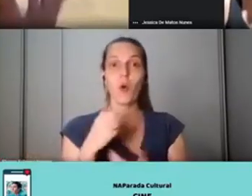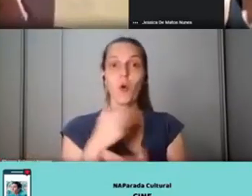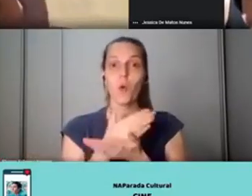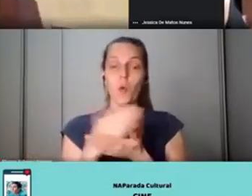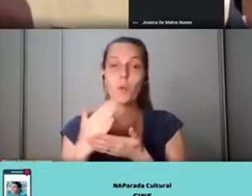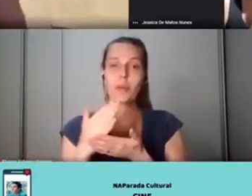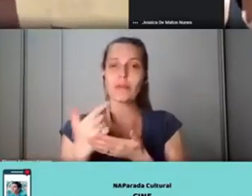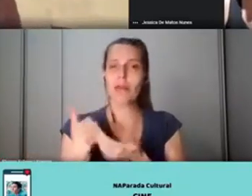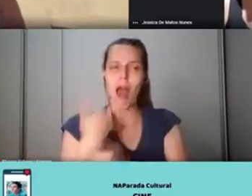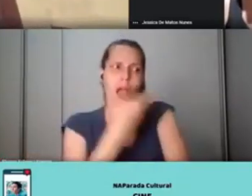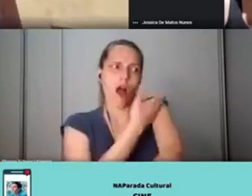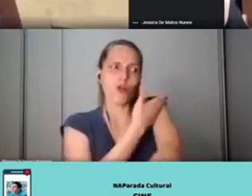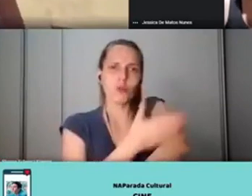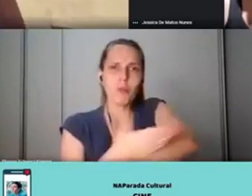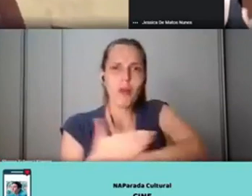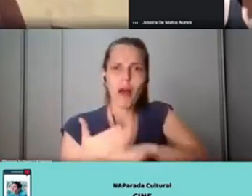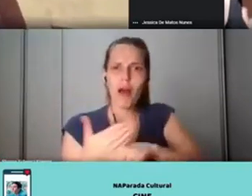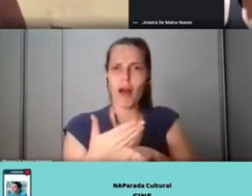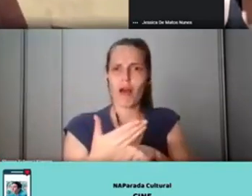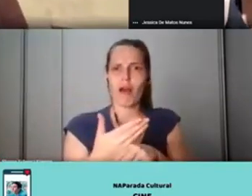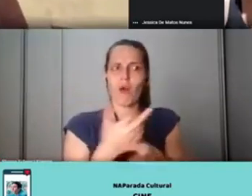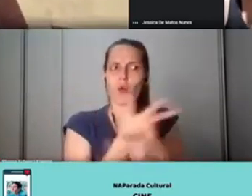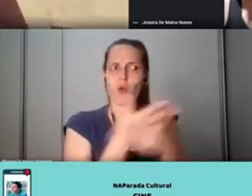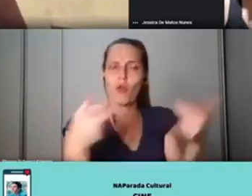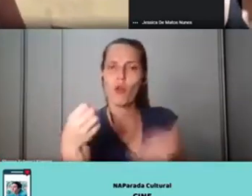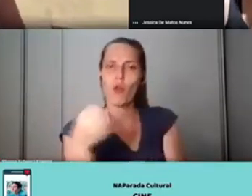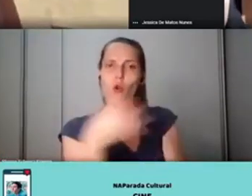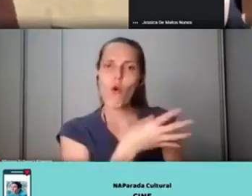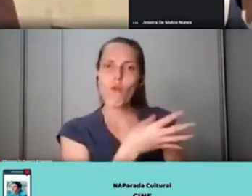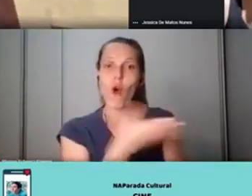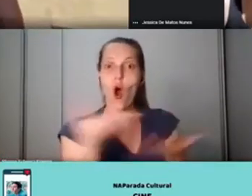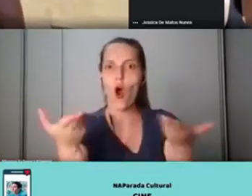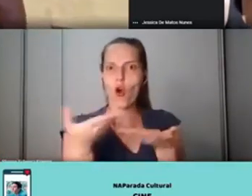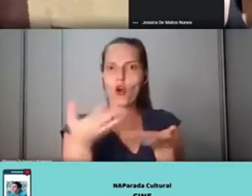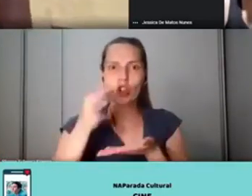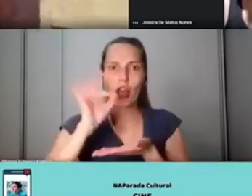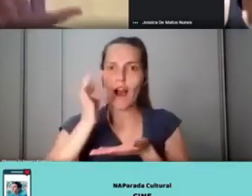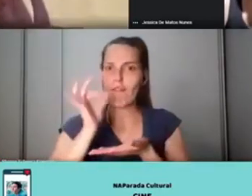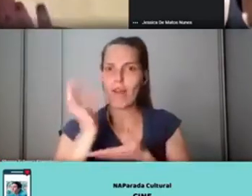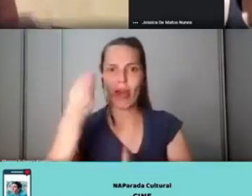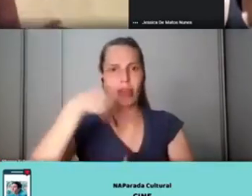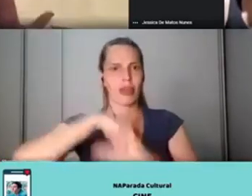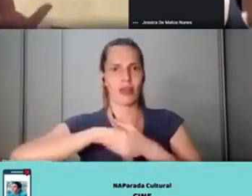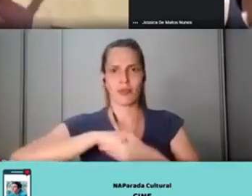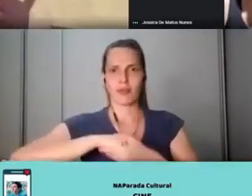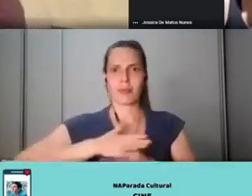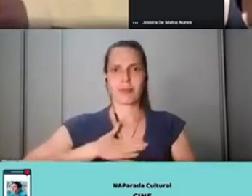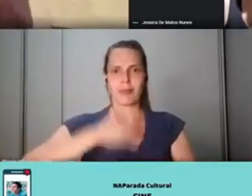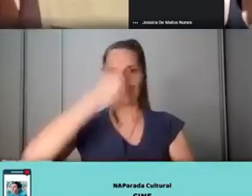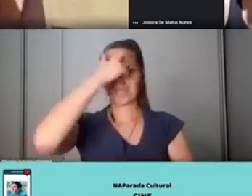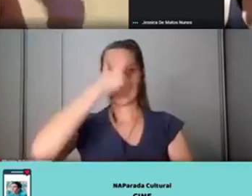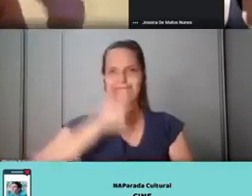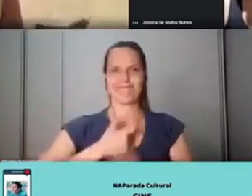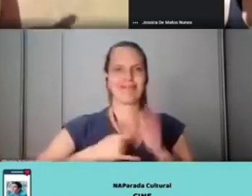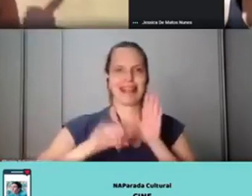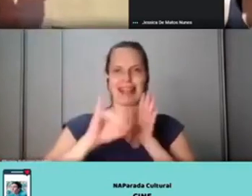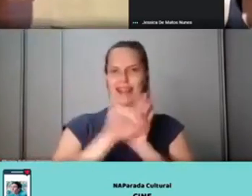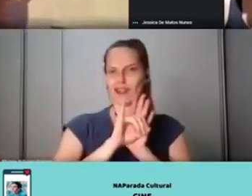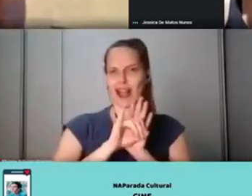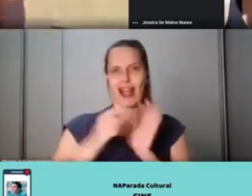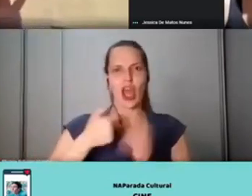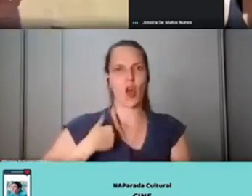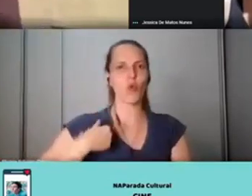hábitos, né, e hoje o café faz parte da minha identidade, né, hoje o uhum, café é uma das coisas que eu tomo, né? Tomo todos os